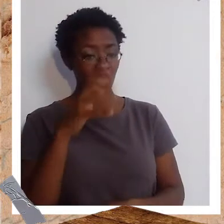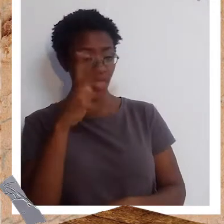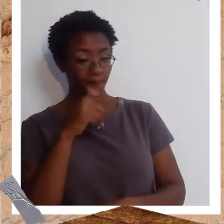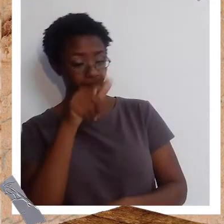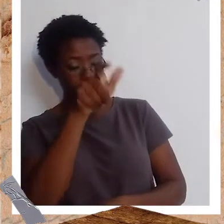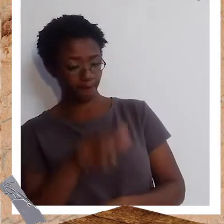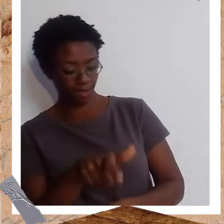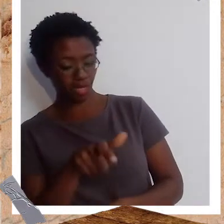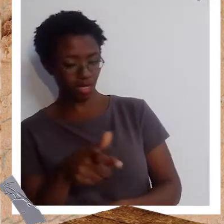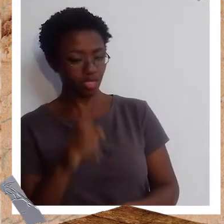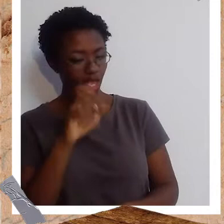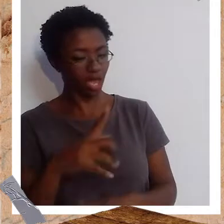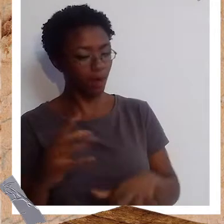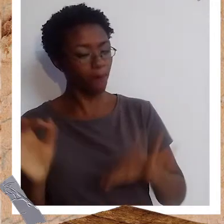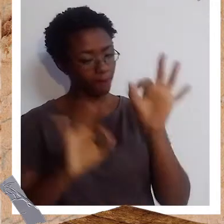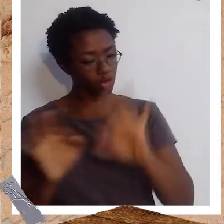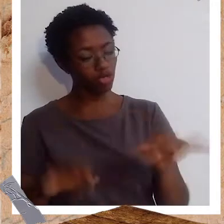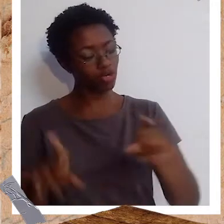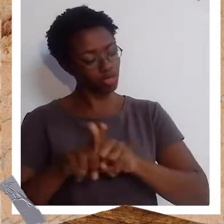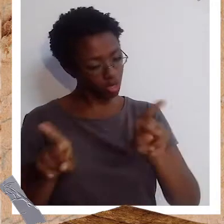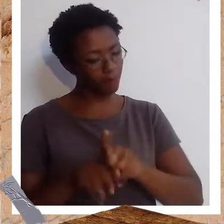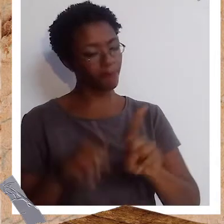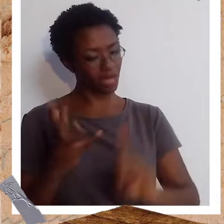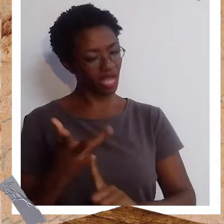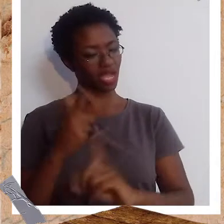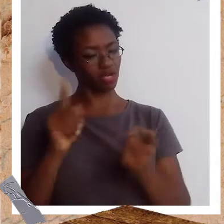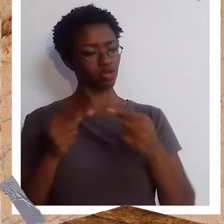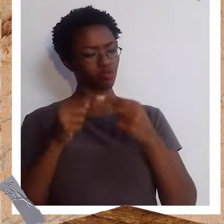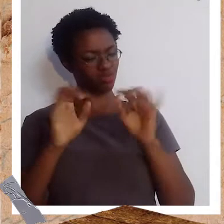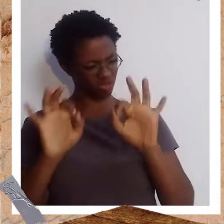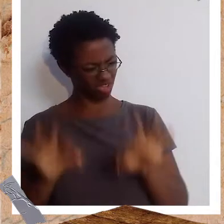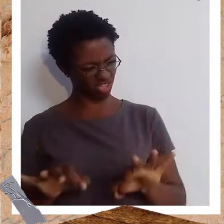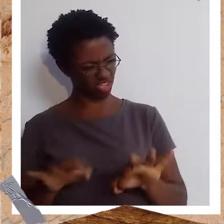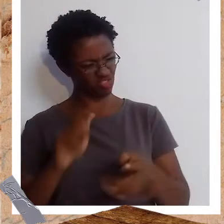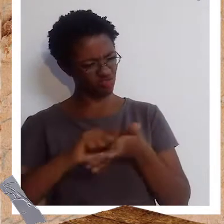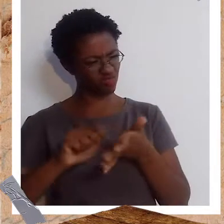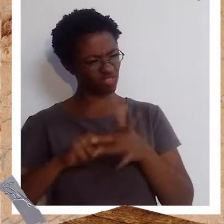dos projetos artísticos, a escrita literária.